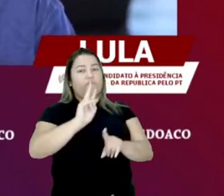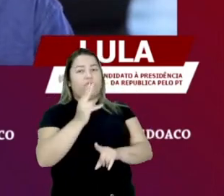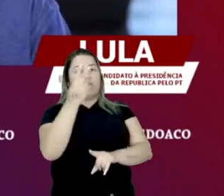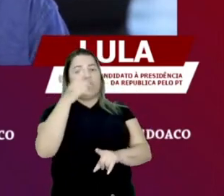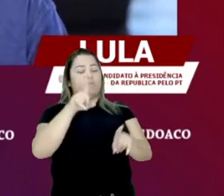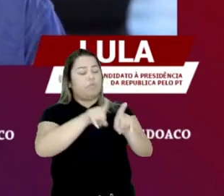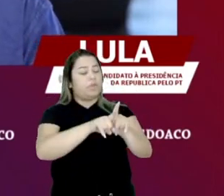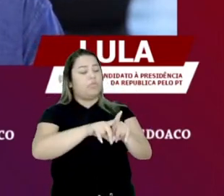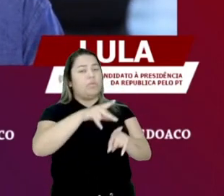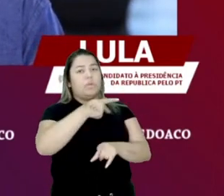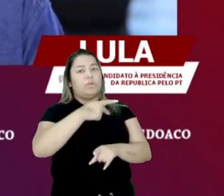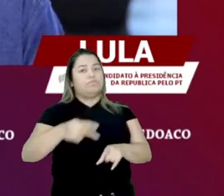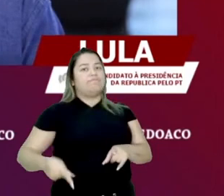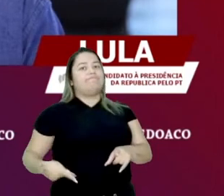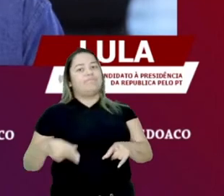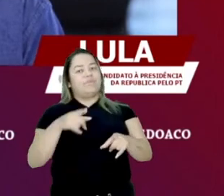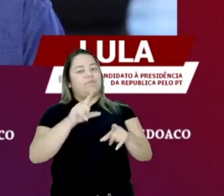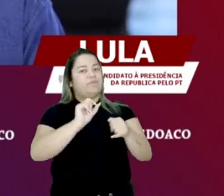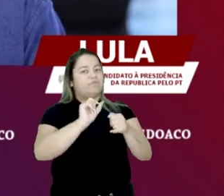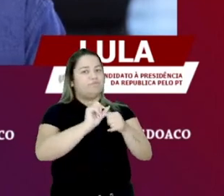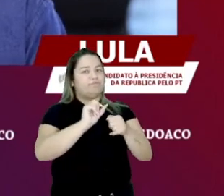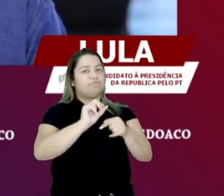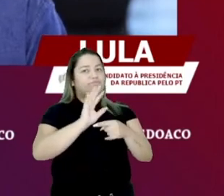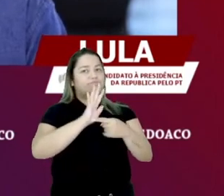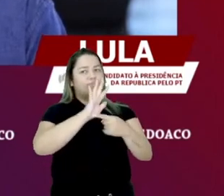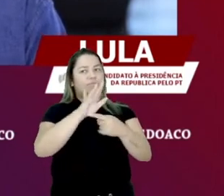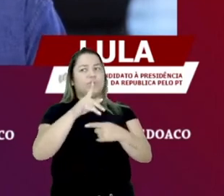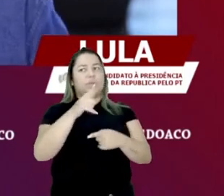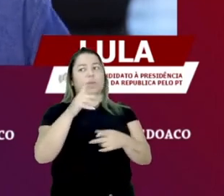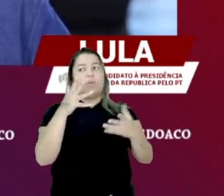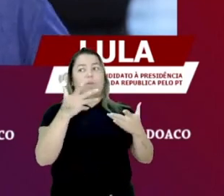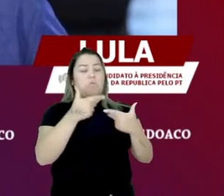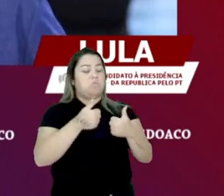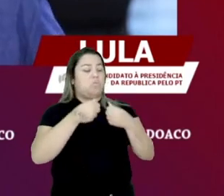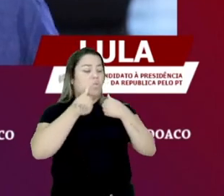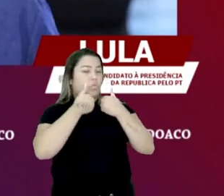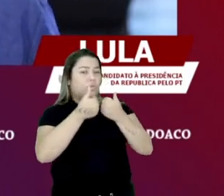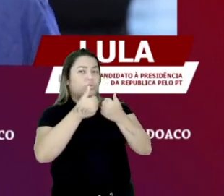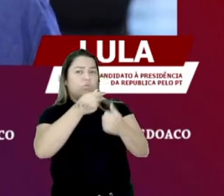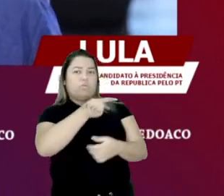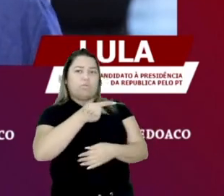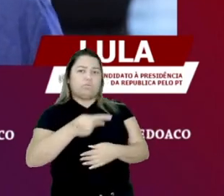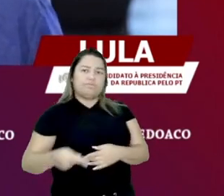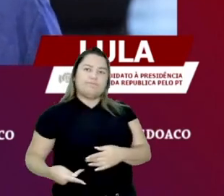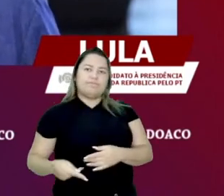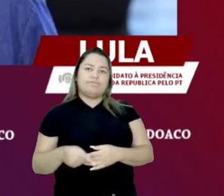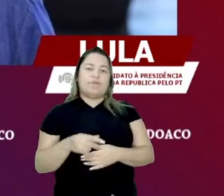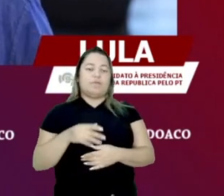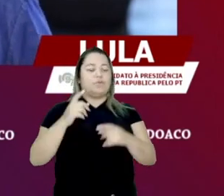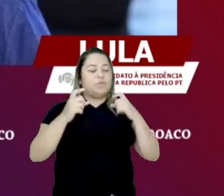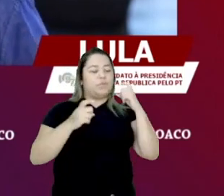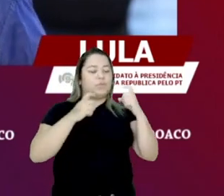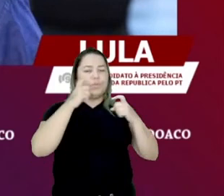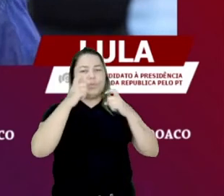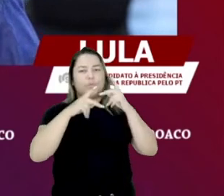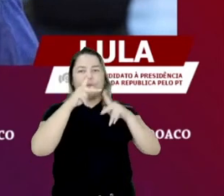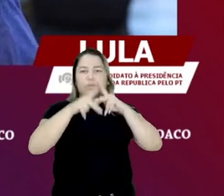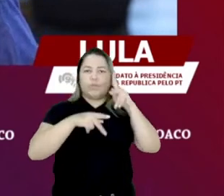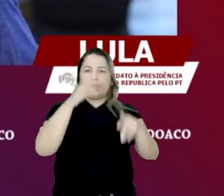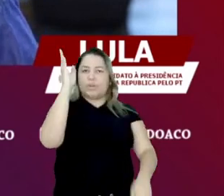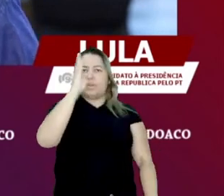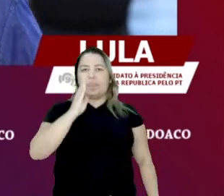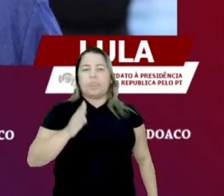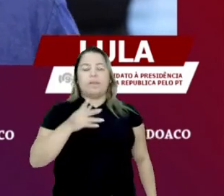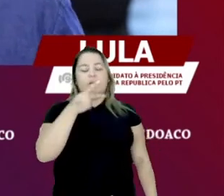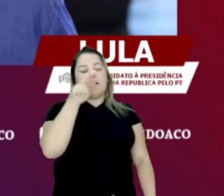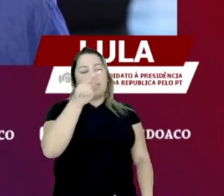queria te dizer é o seguinte: o aumento da gasolina, sabe, ao preço internacional, não foi feito com uma votação no